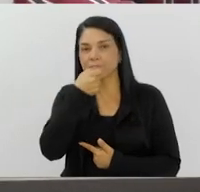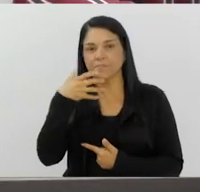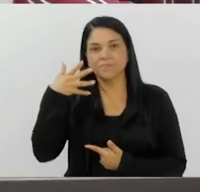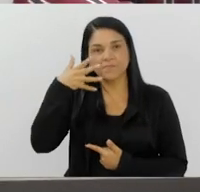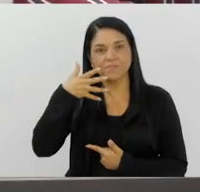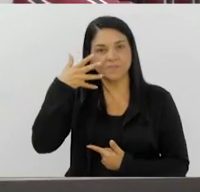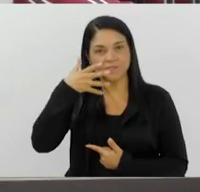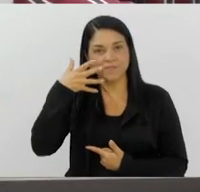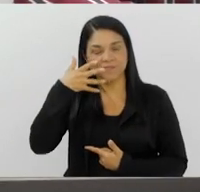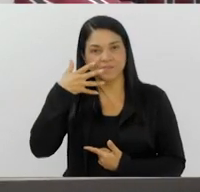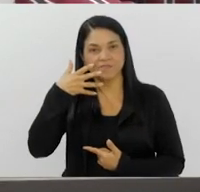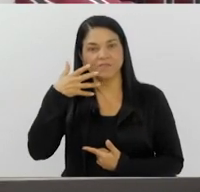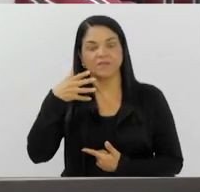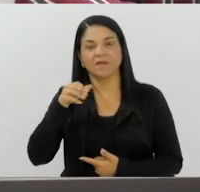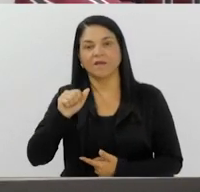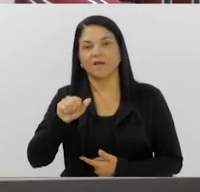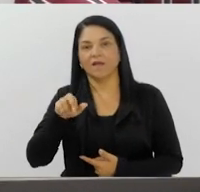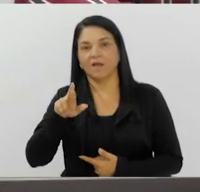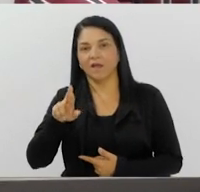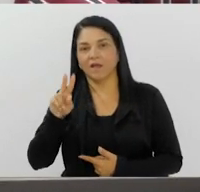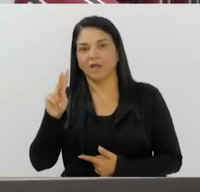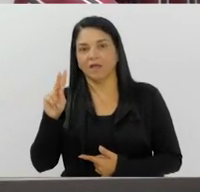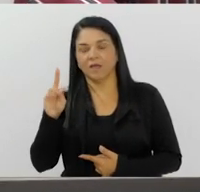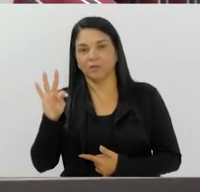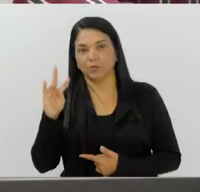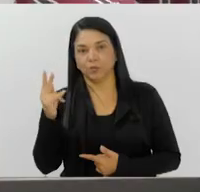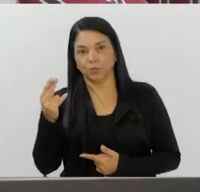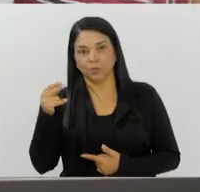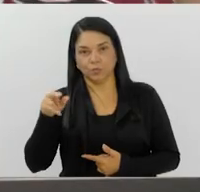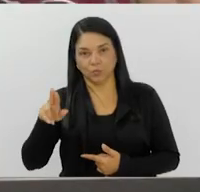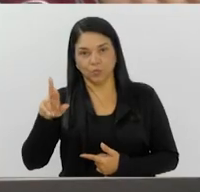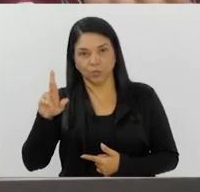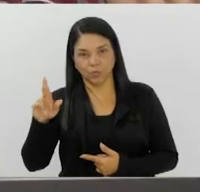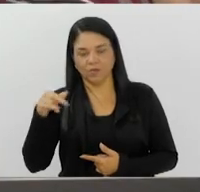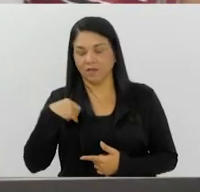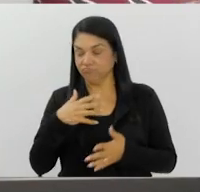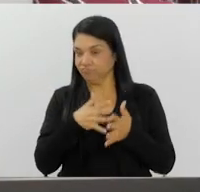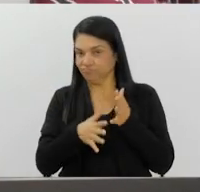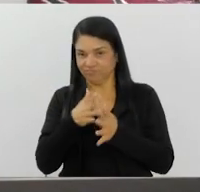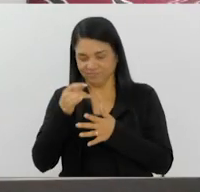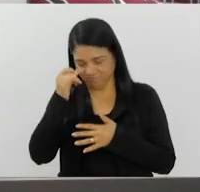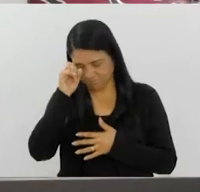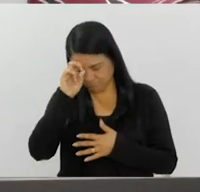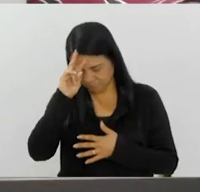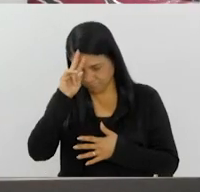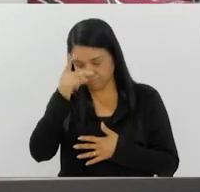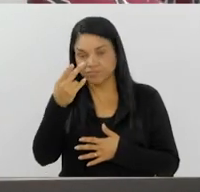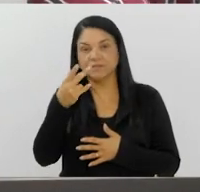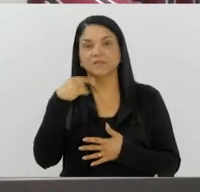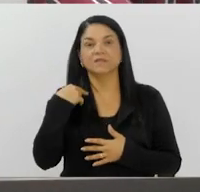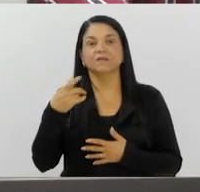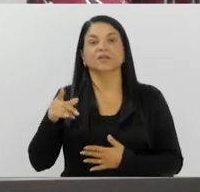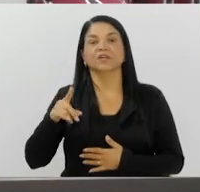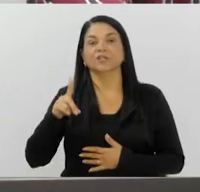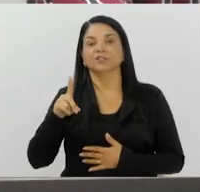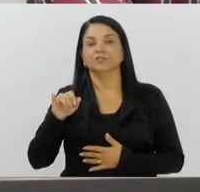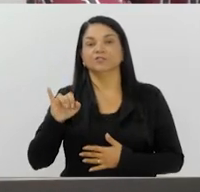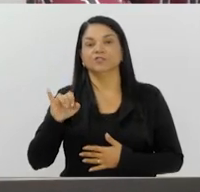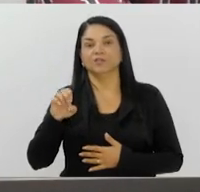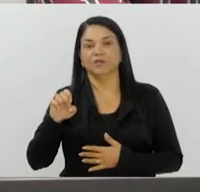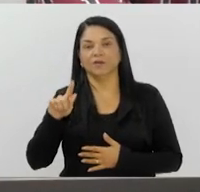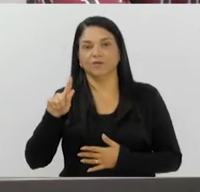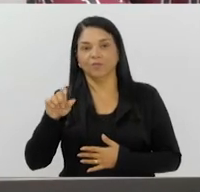para o Artur não me confundi tá aqui pro Diego Carvalho